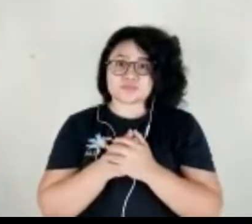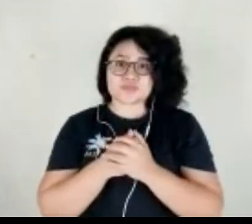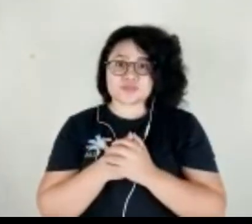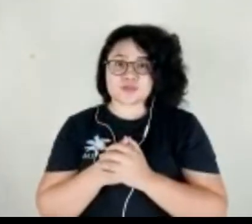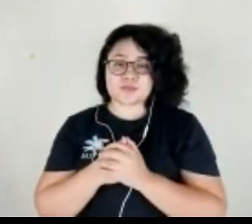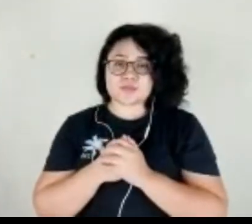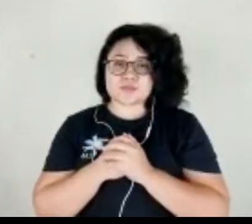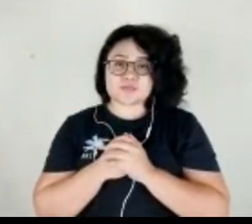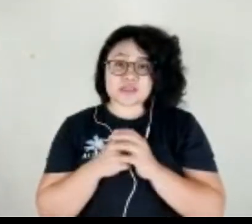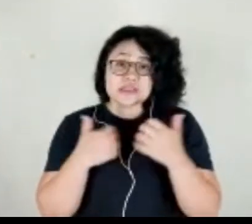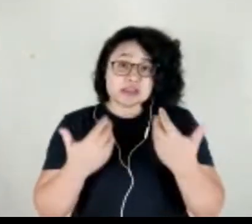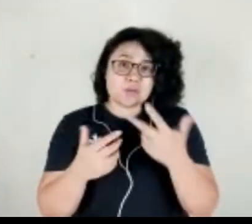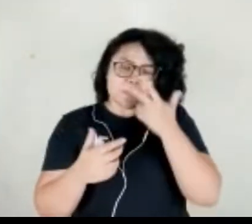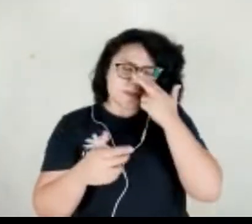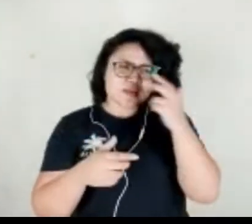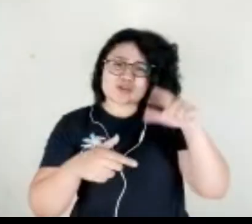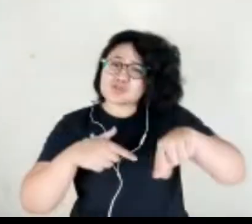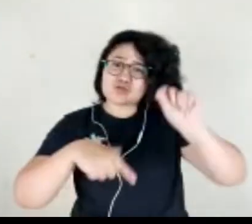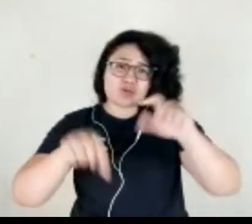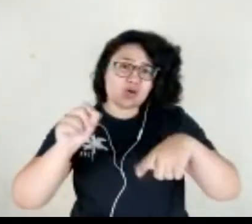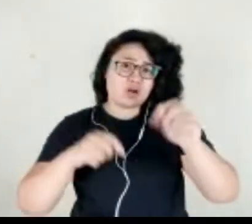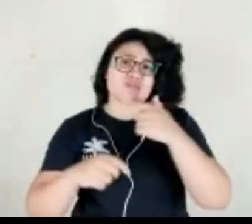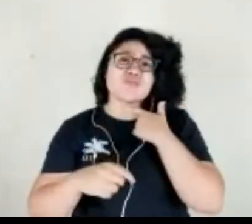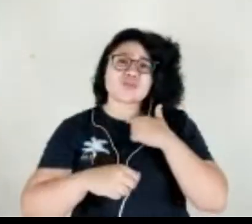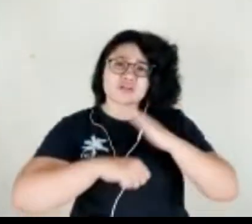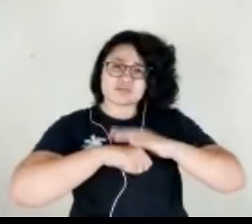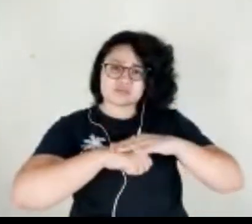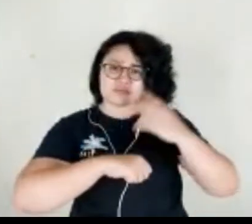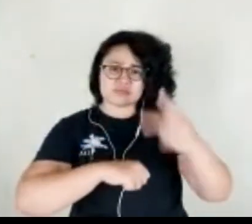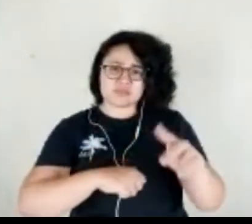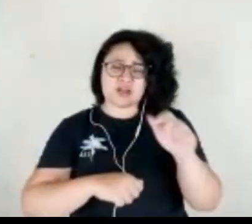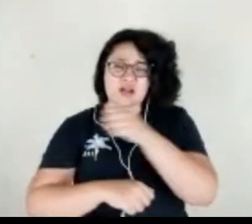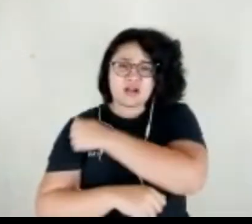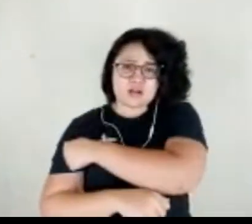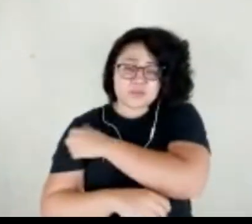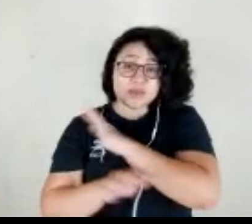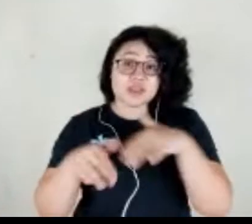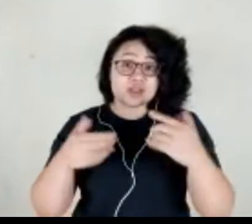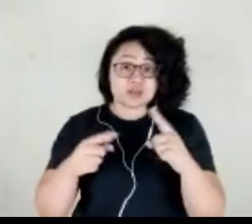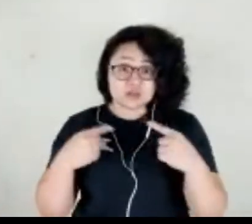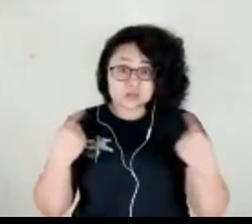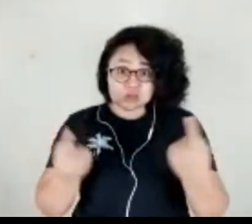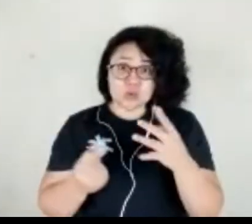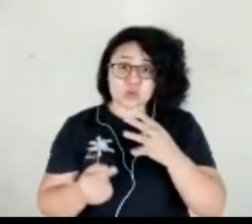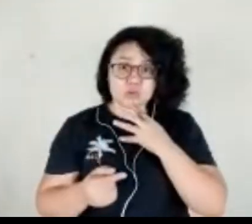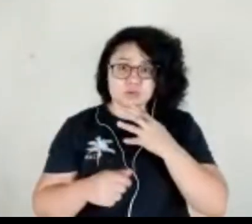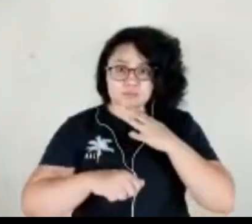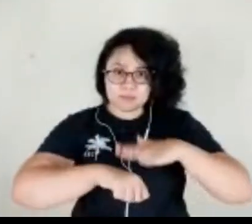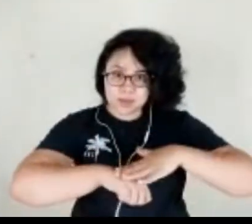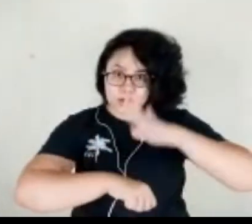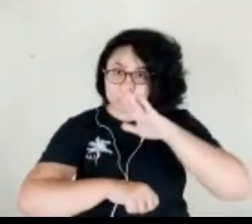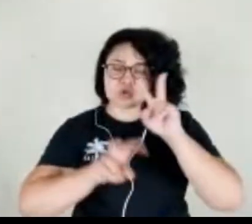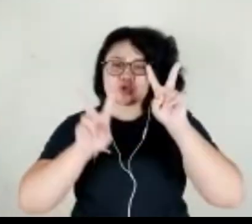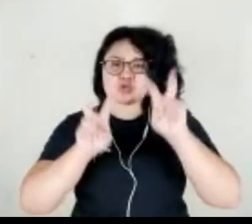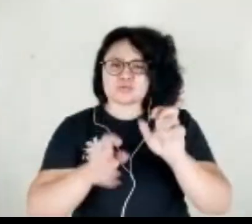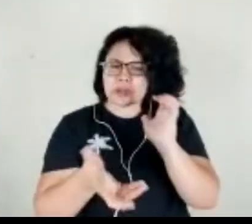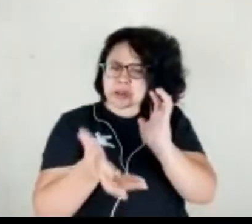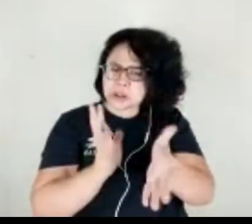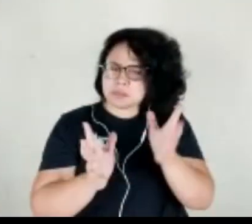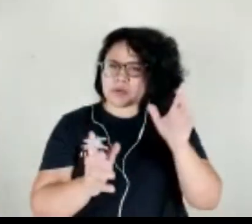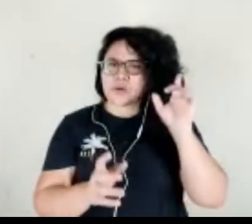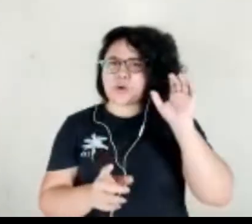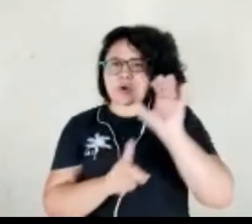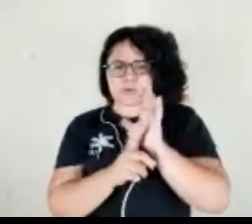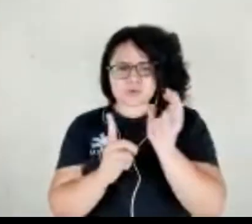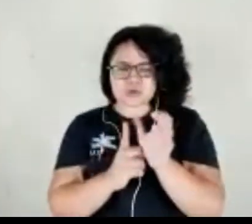disciplina eletiva. Enfim, então, para a gente conhecer melhor sobre a Libras, para a gente conhecer melhor sobre a comunidade surda, para a